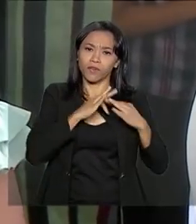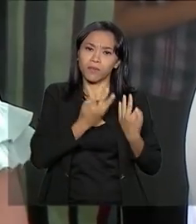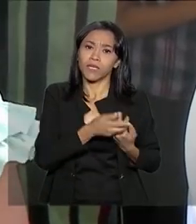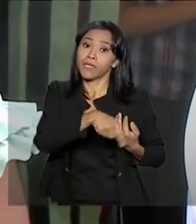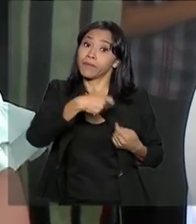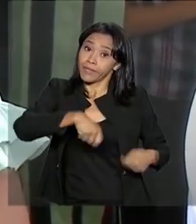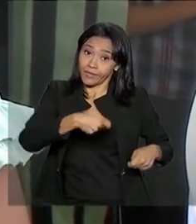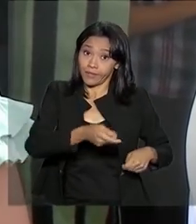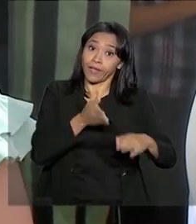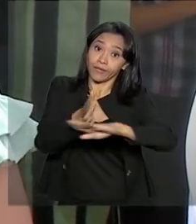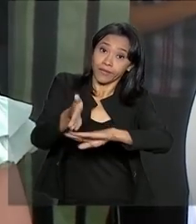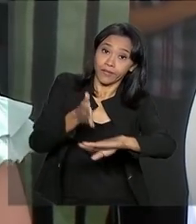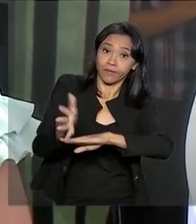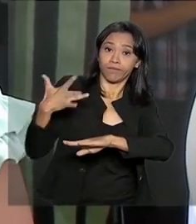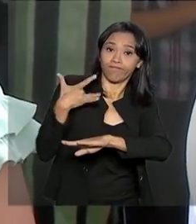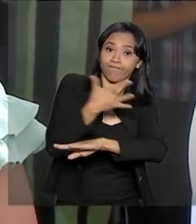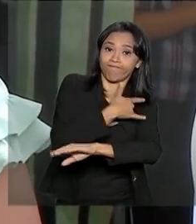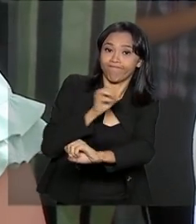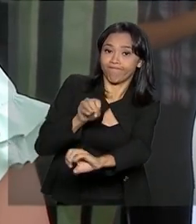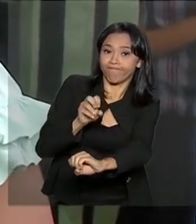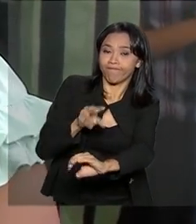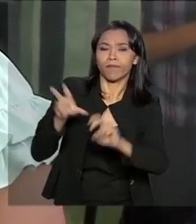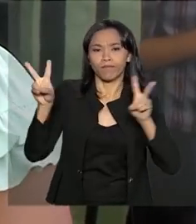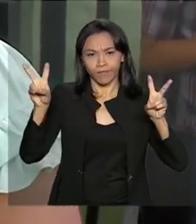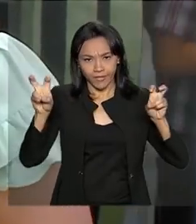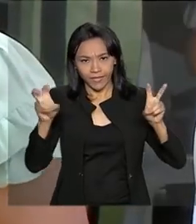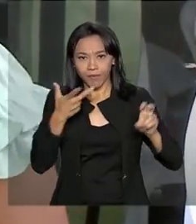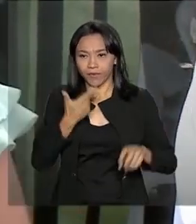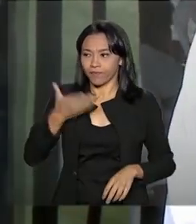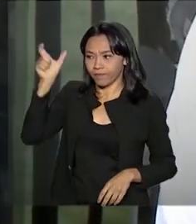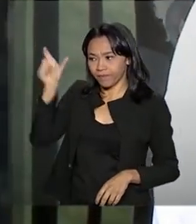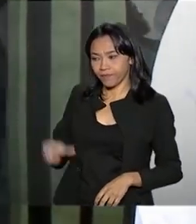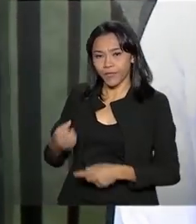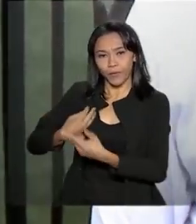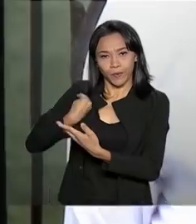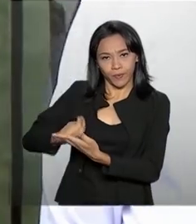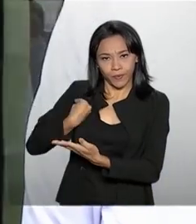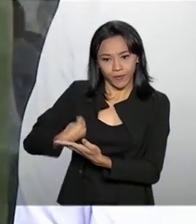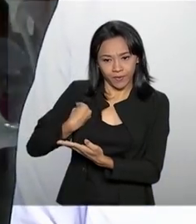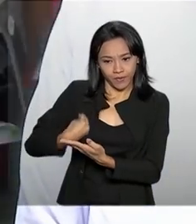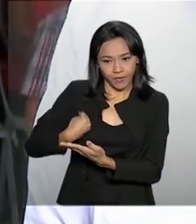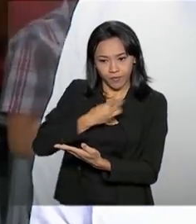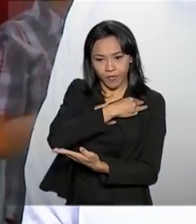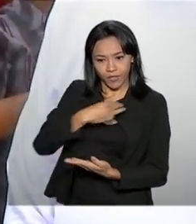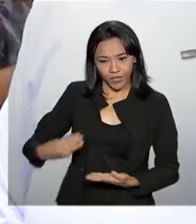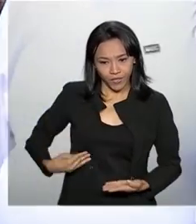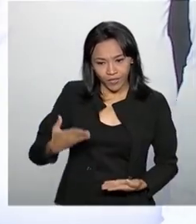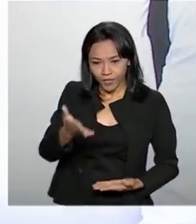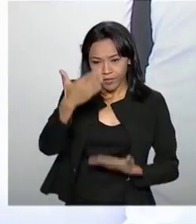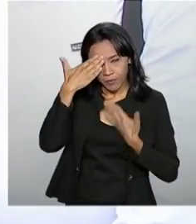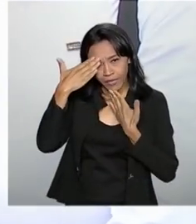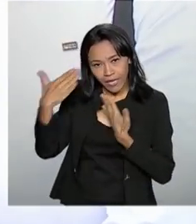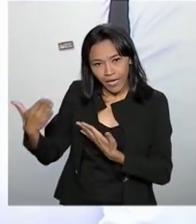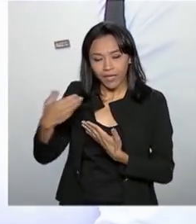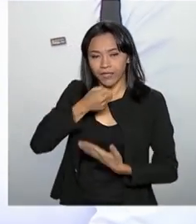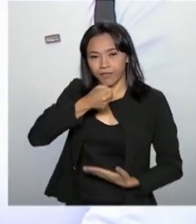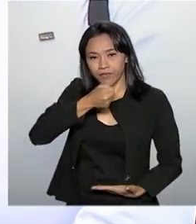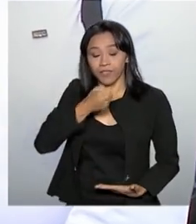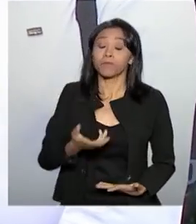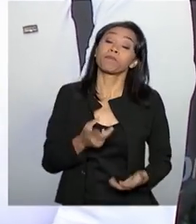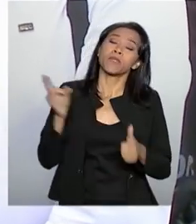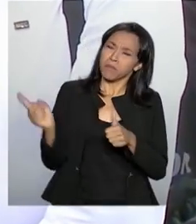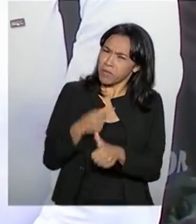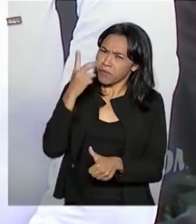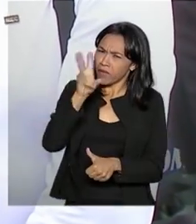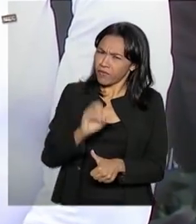saúde e também à educação. E para falar sobre isso, eu converso agora com o ministro Ricardo Rodrigues. Olá, ministro, obrigada pela sua entrevista. Ministro, primeira